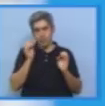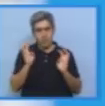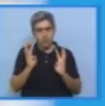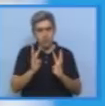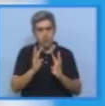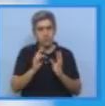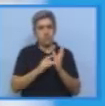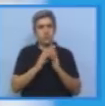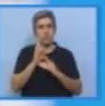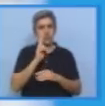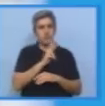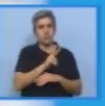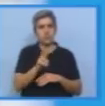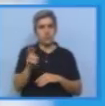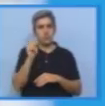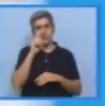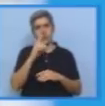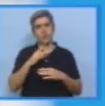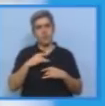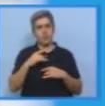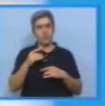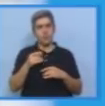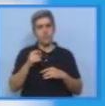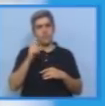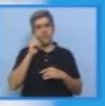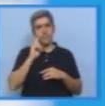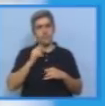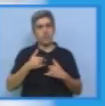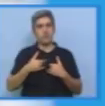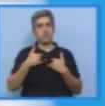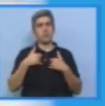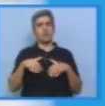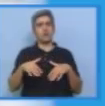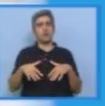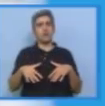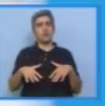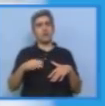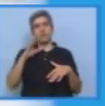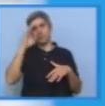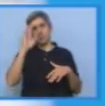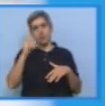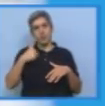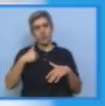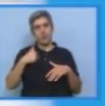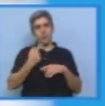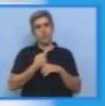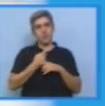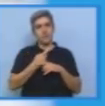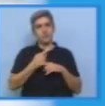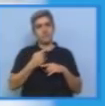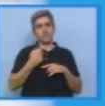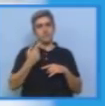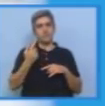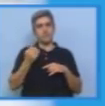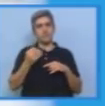Jesus olhou em volta para ver quem o tinha tocado. A mulher, assustada e a tremer, por saber o que lhe tinha acontecido, veio